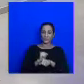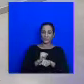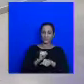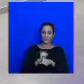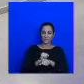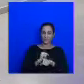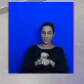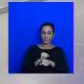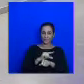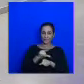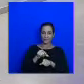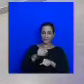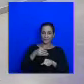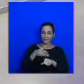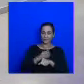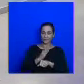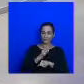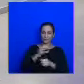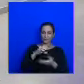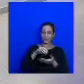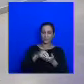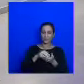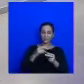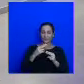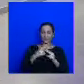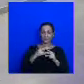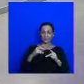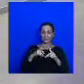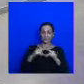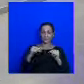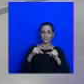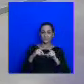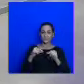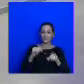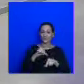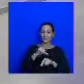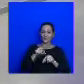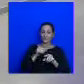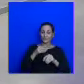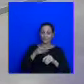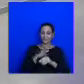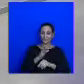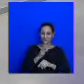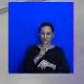Aguardando, portanto, a validação do sorteio com a matriz da Caixa em Brasília. Sorteio validado!